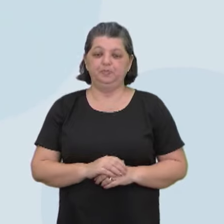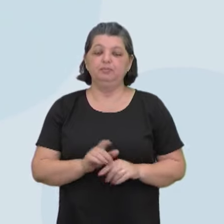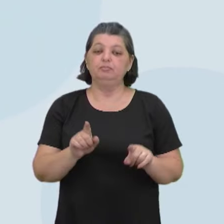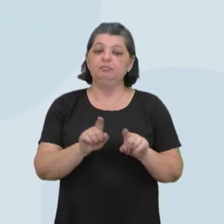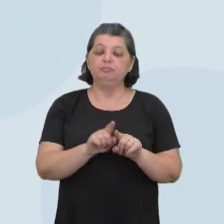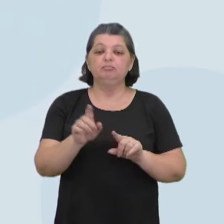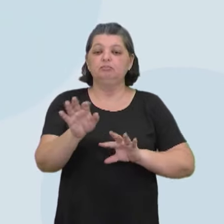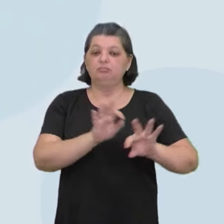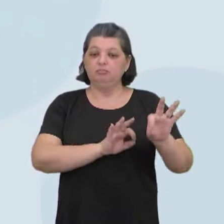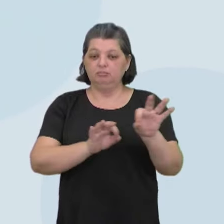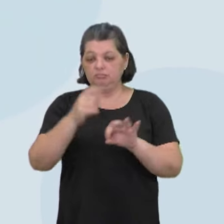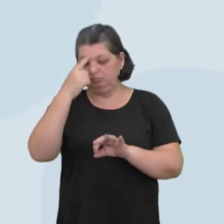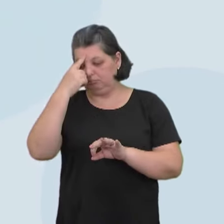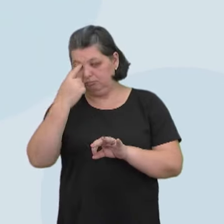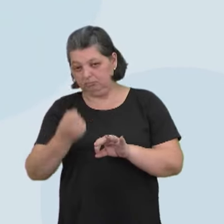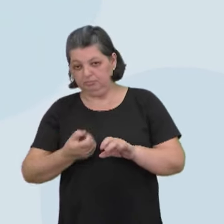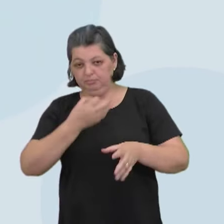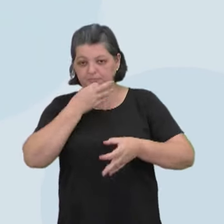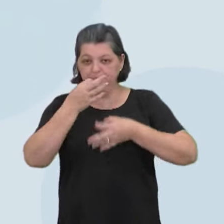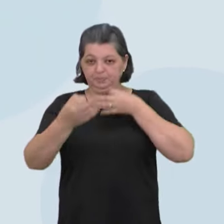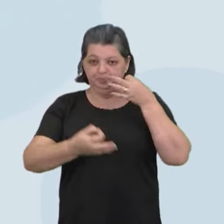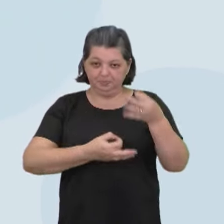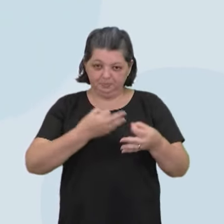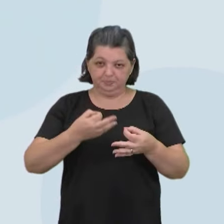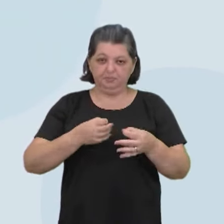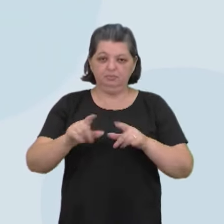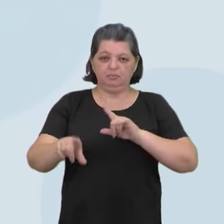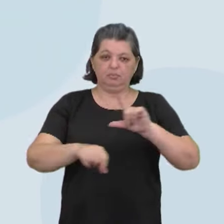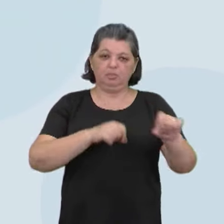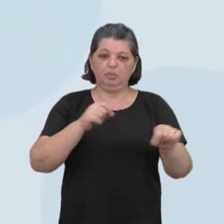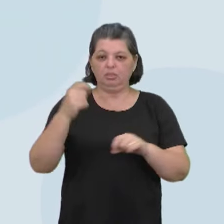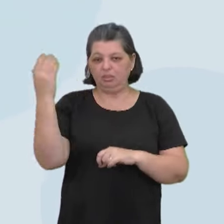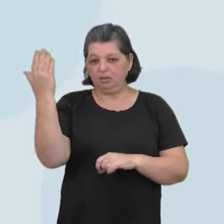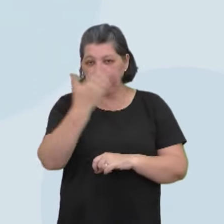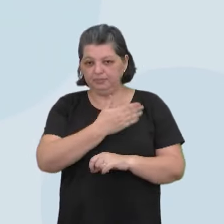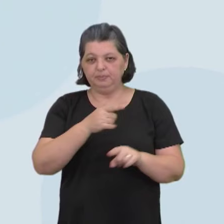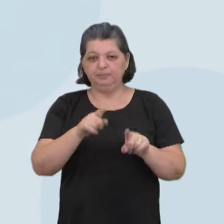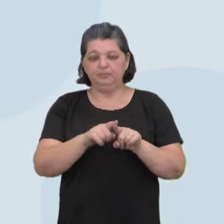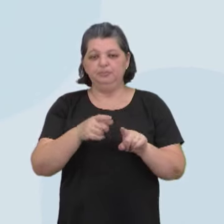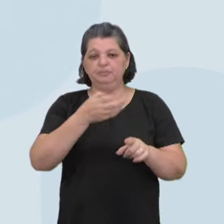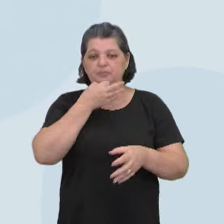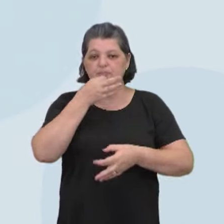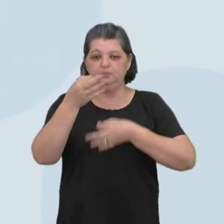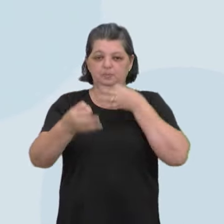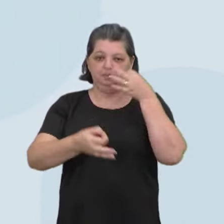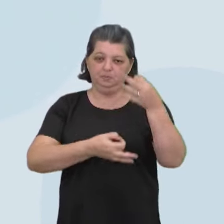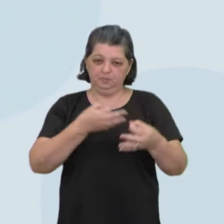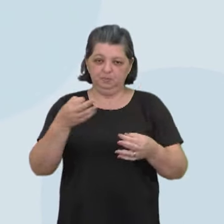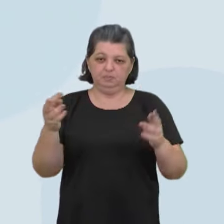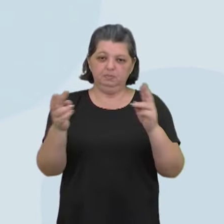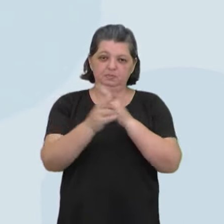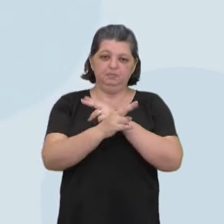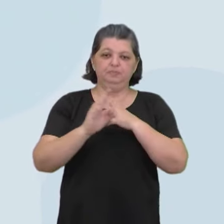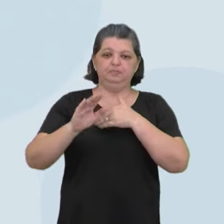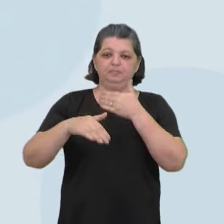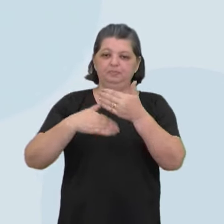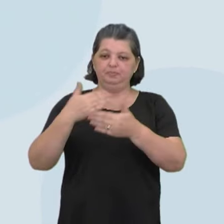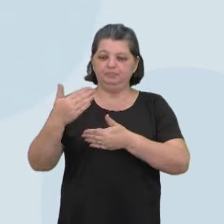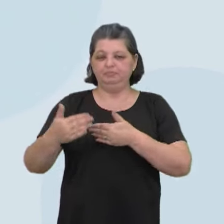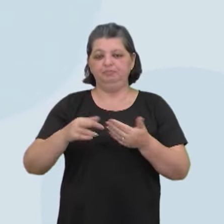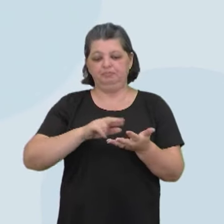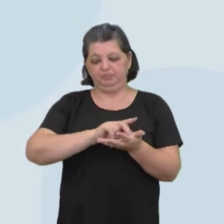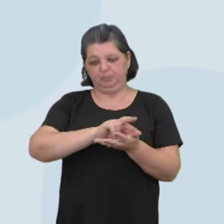para elaborar hipóteses, selecionar evidências e compor argumentos relativos a